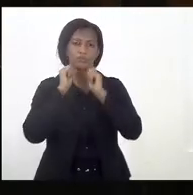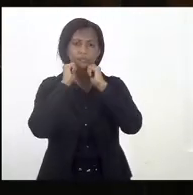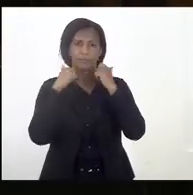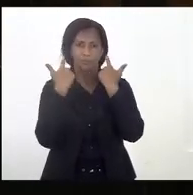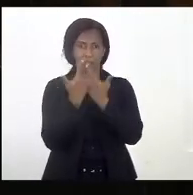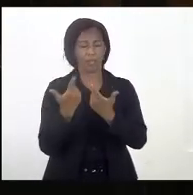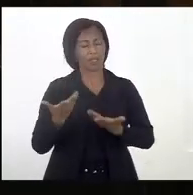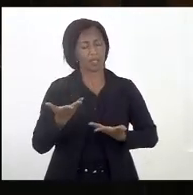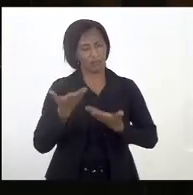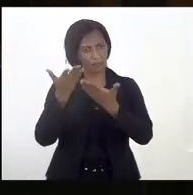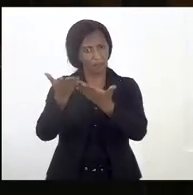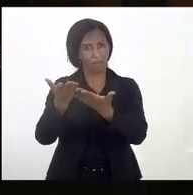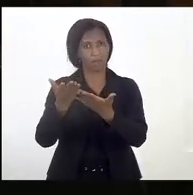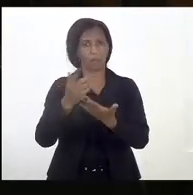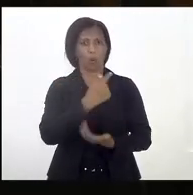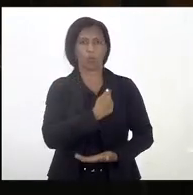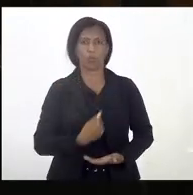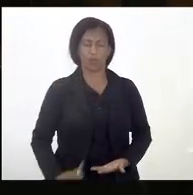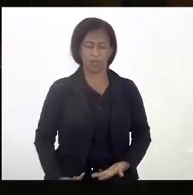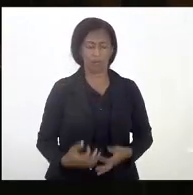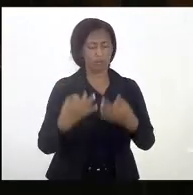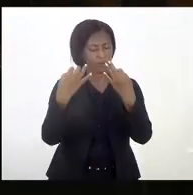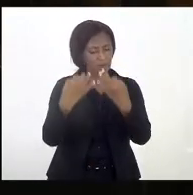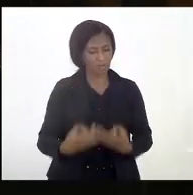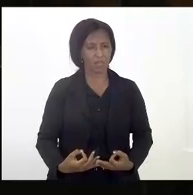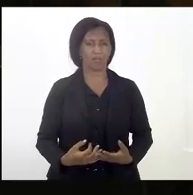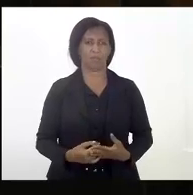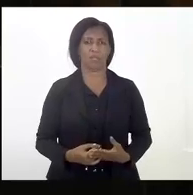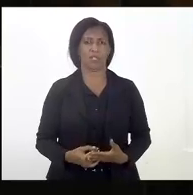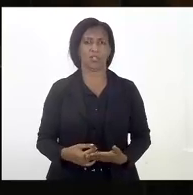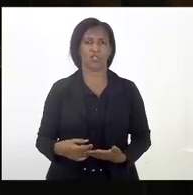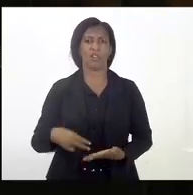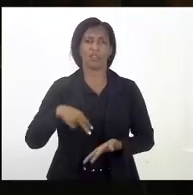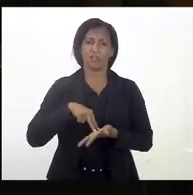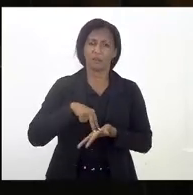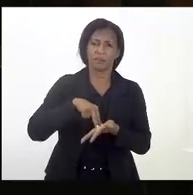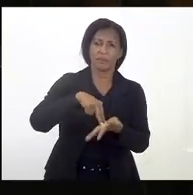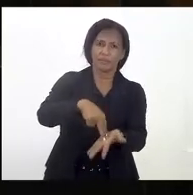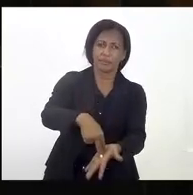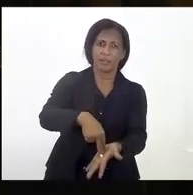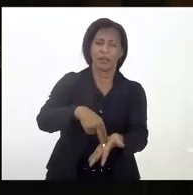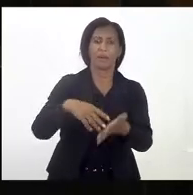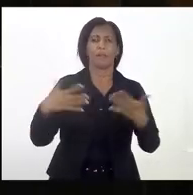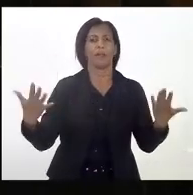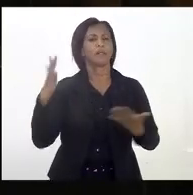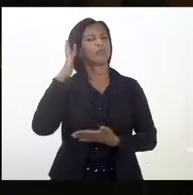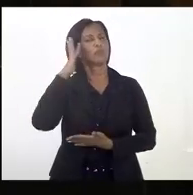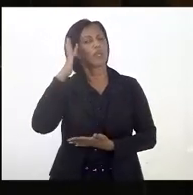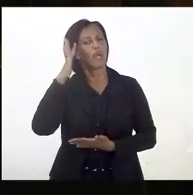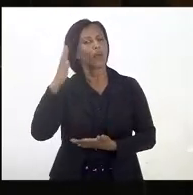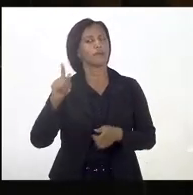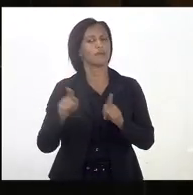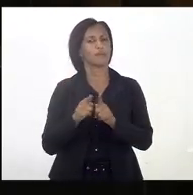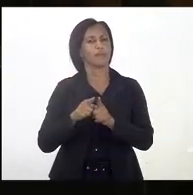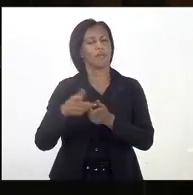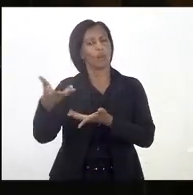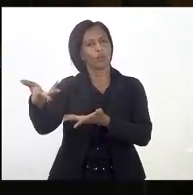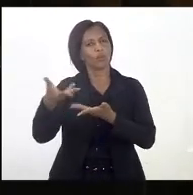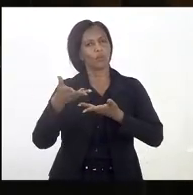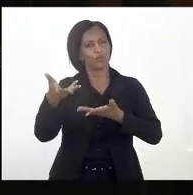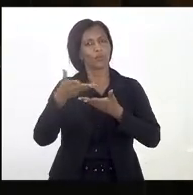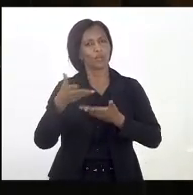vai à sanção do governador e certamente vai servir de alicerce para tão sonhada convocação dos Servidores